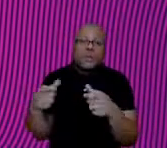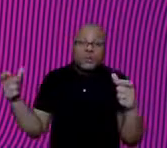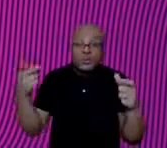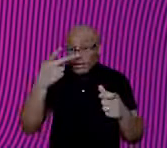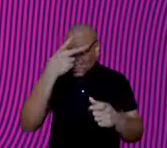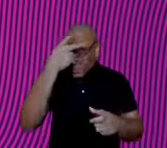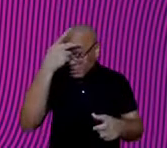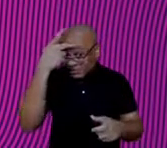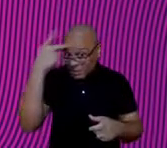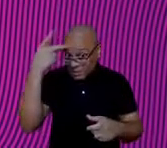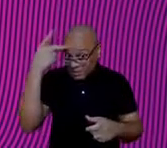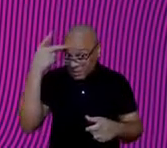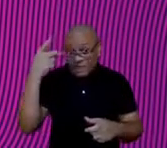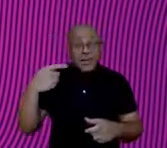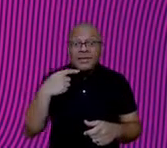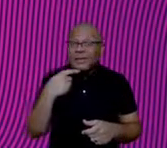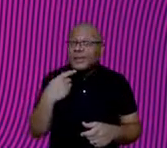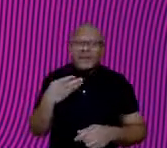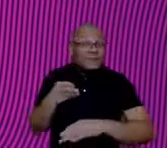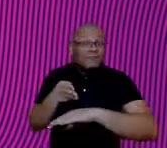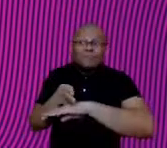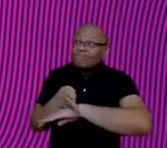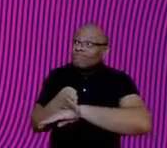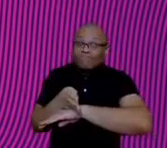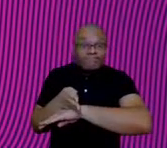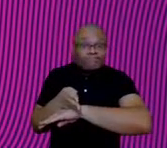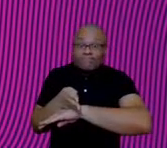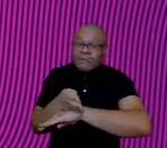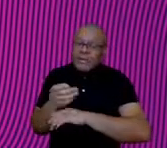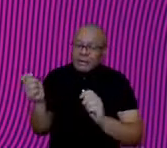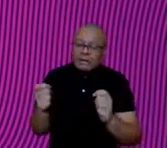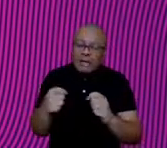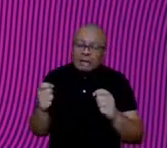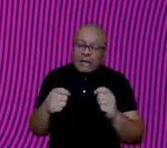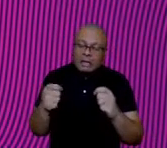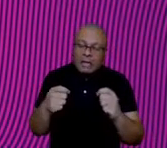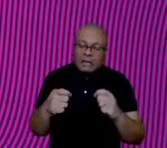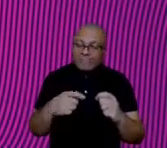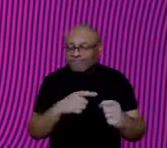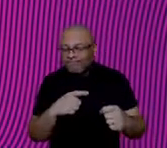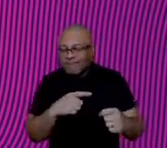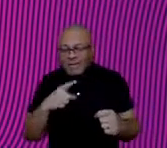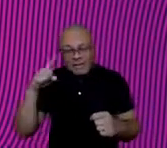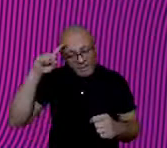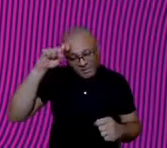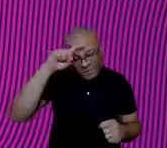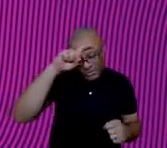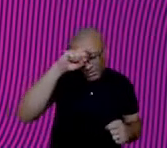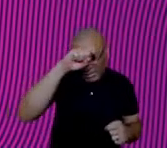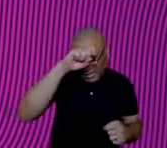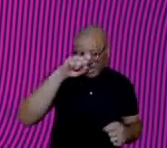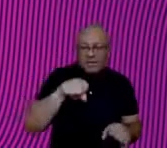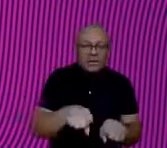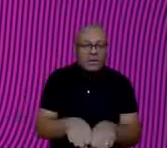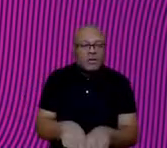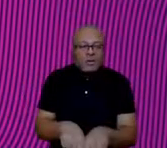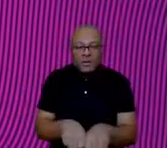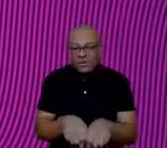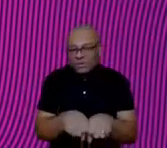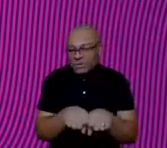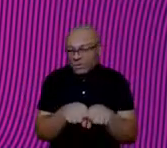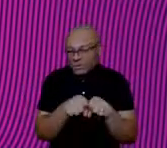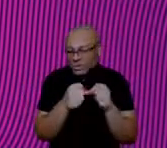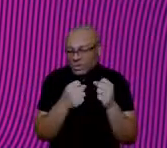são candidatos e que, enfim, enfrentam uma série de dificuldades, comprometem a funcionalidade